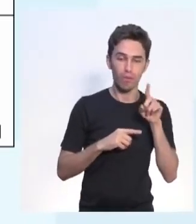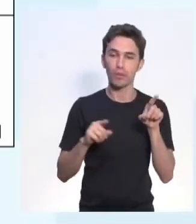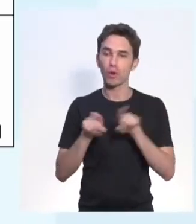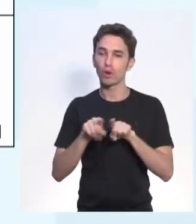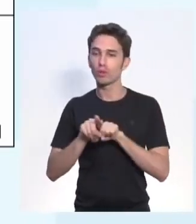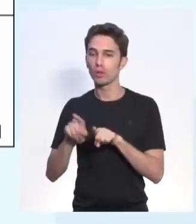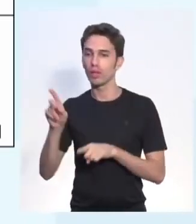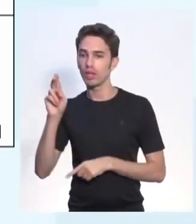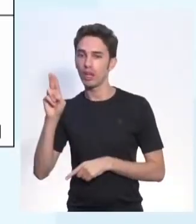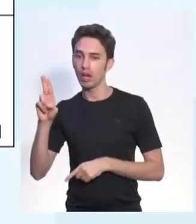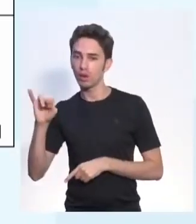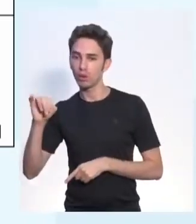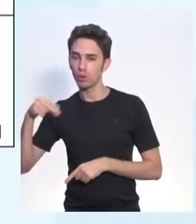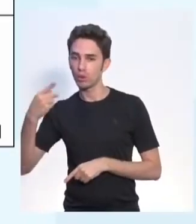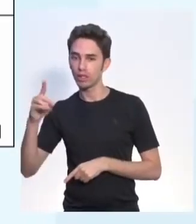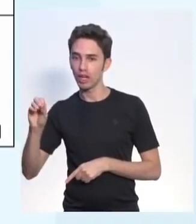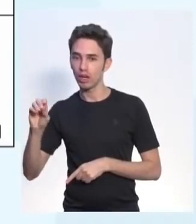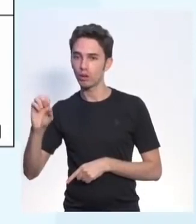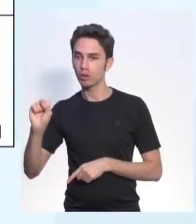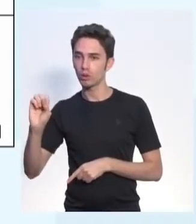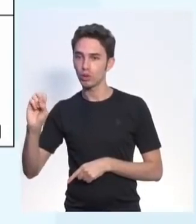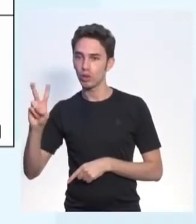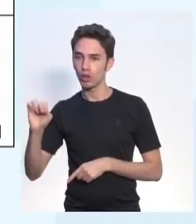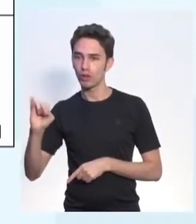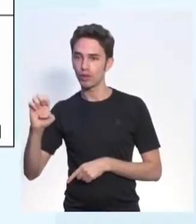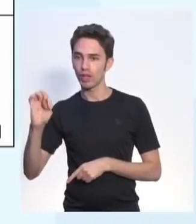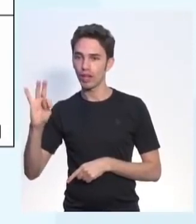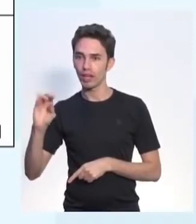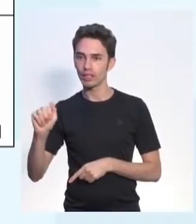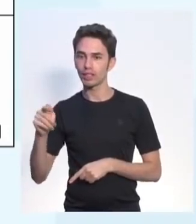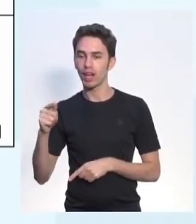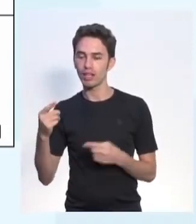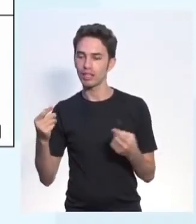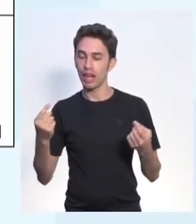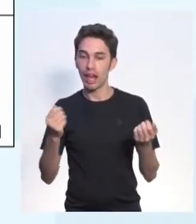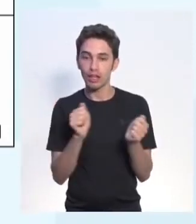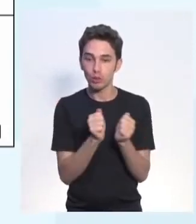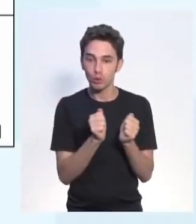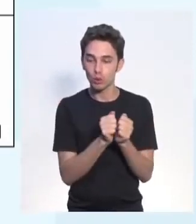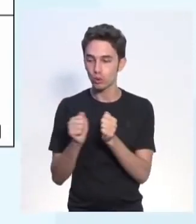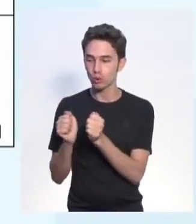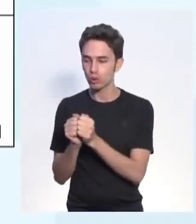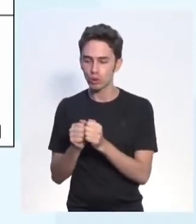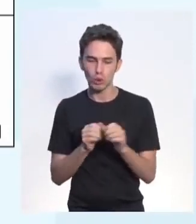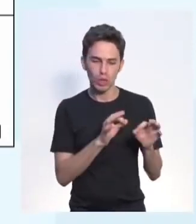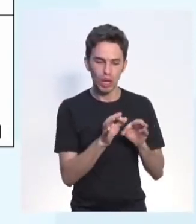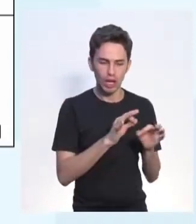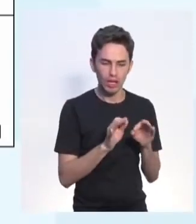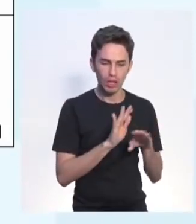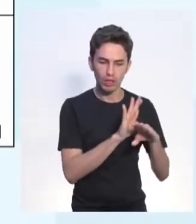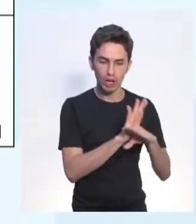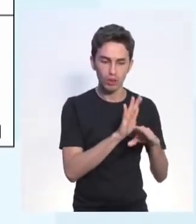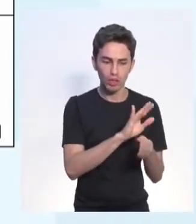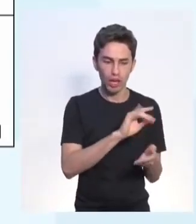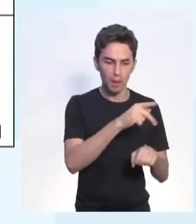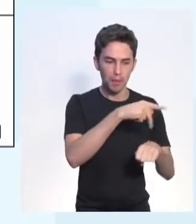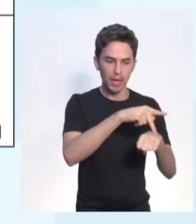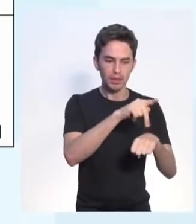União Soviética estão criando os seus planos de ajuda econômica aos países que